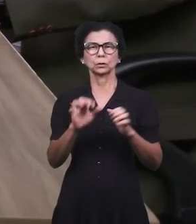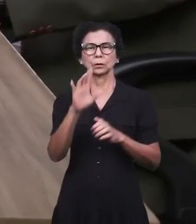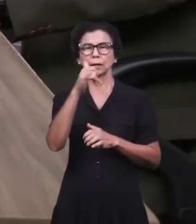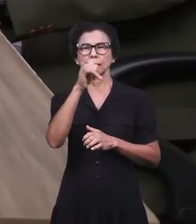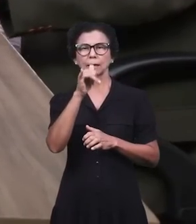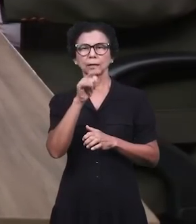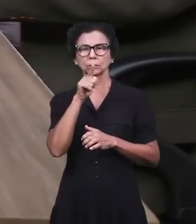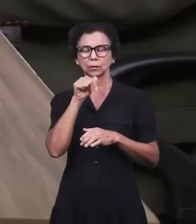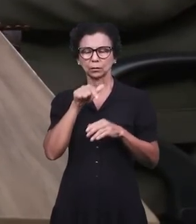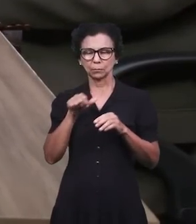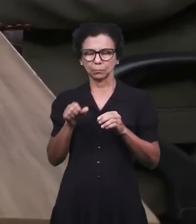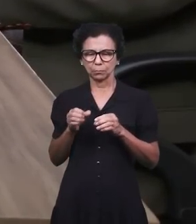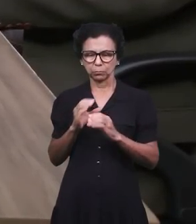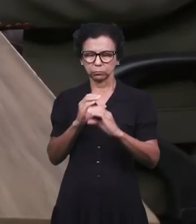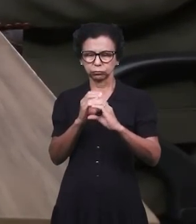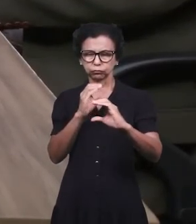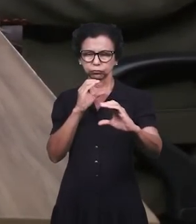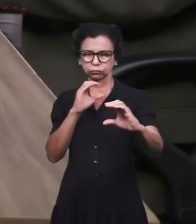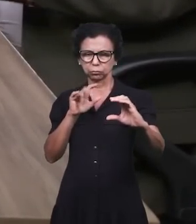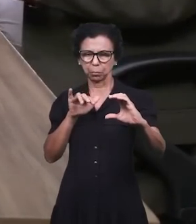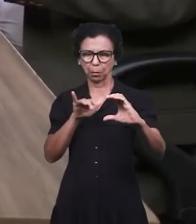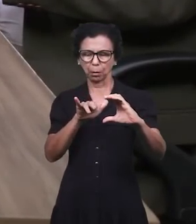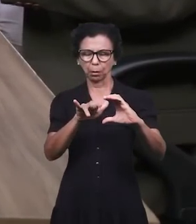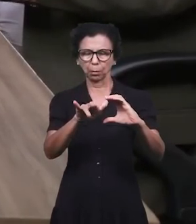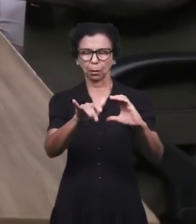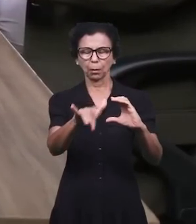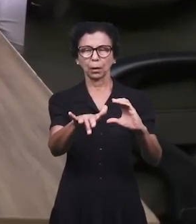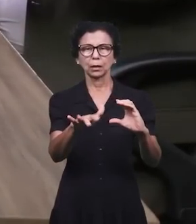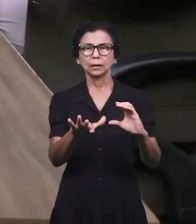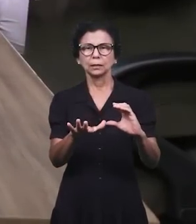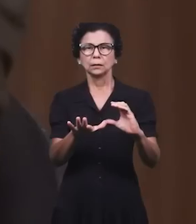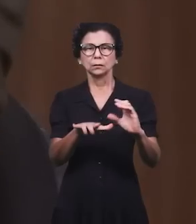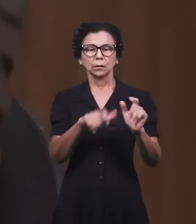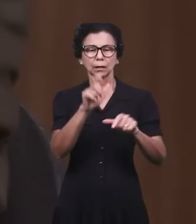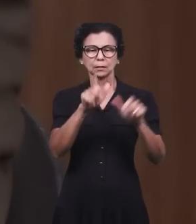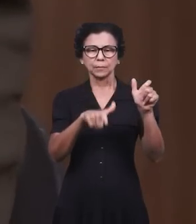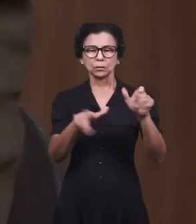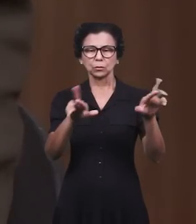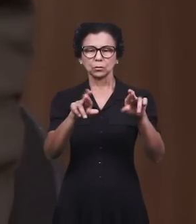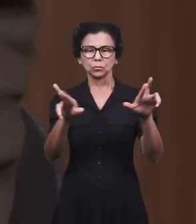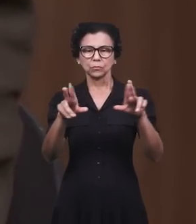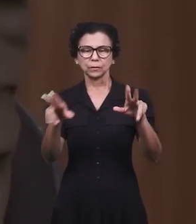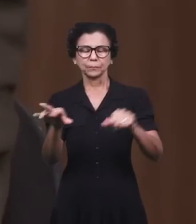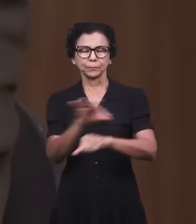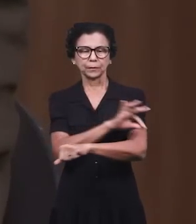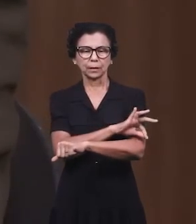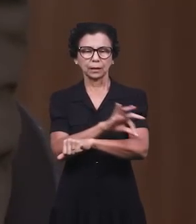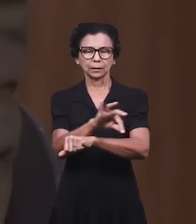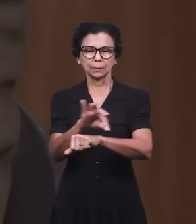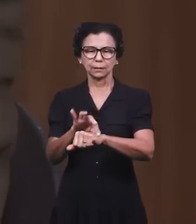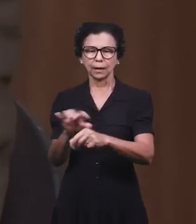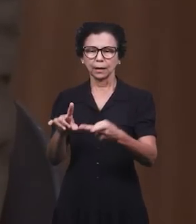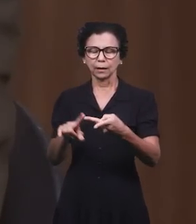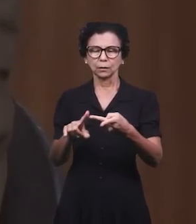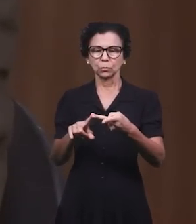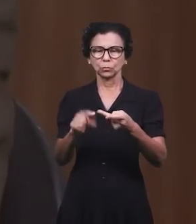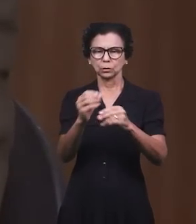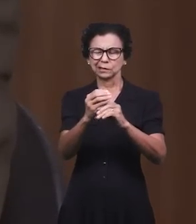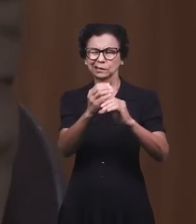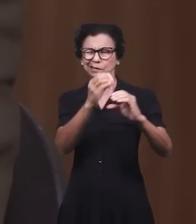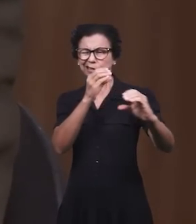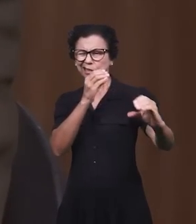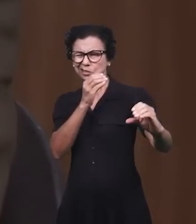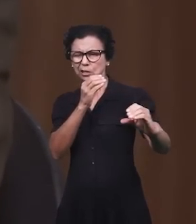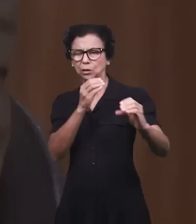elétrico, porque geralmente foram feitos por pessoas diferentes. Então o arquiteto foi lá e fez a parte física, o engenheiro estrutural